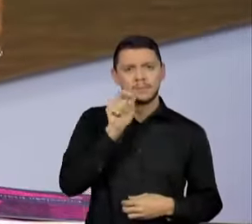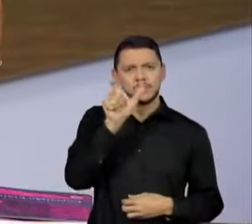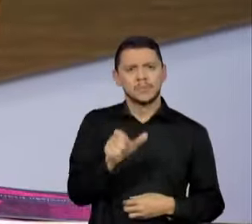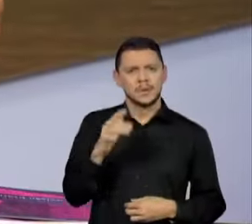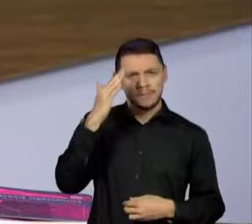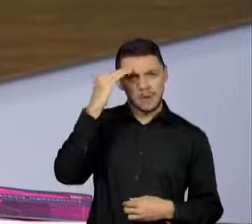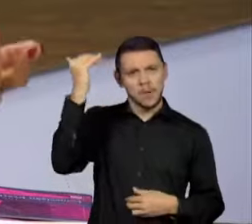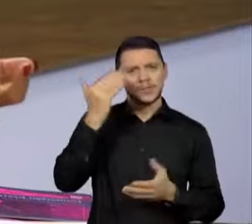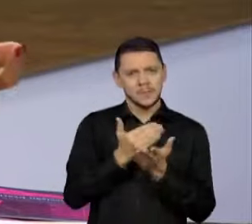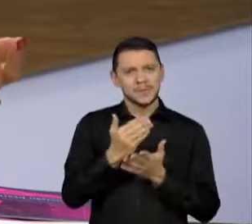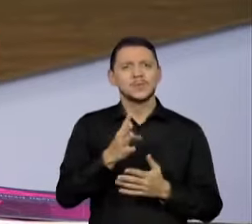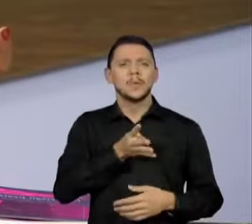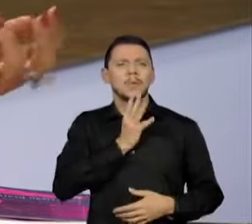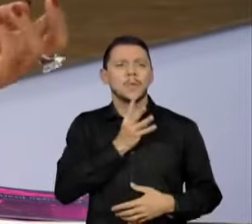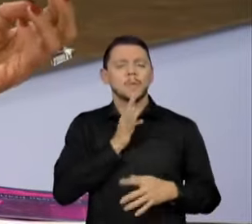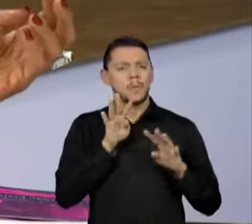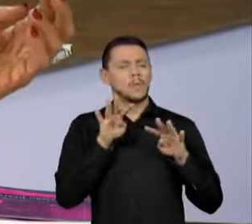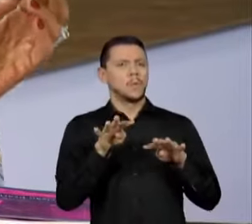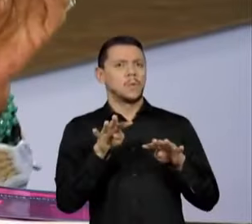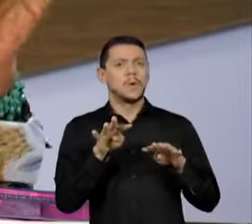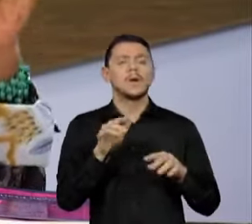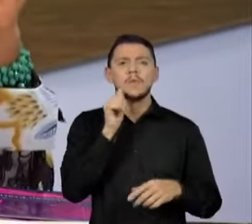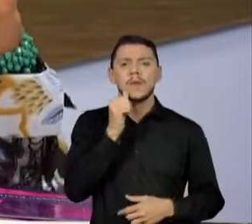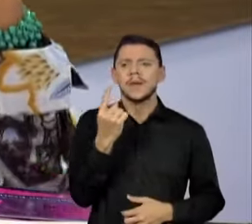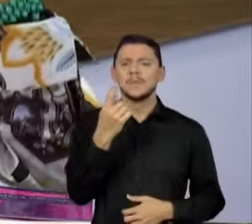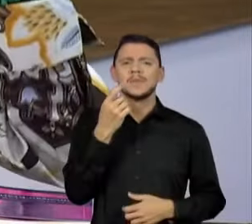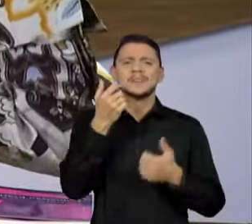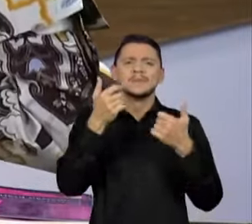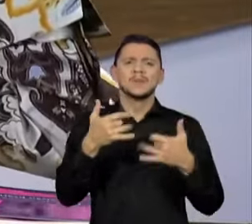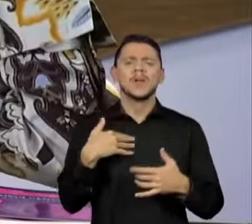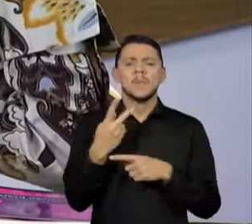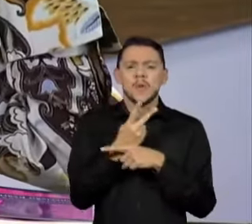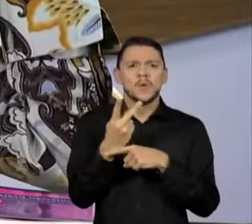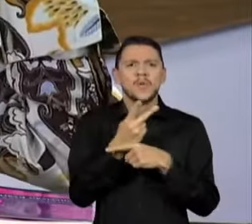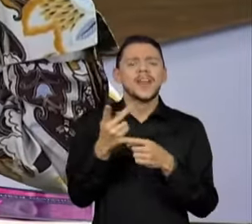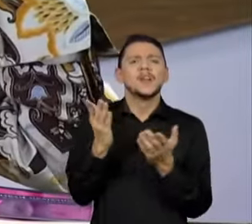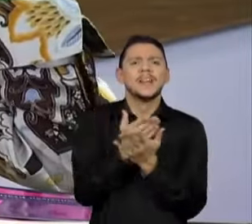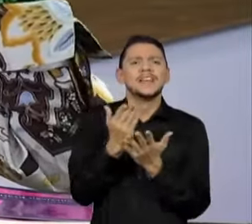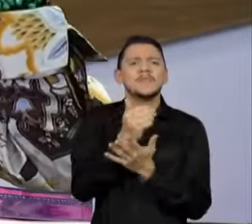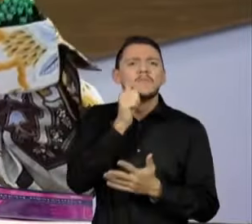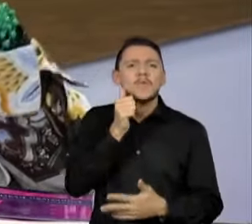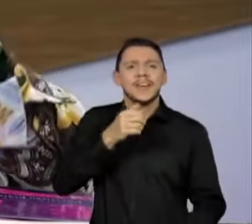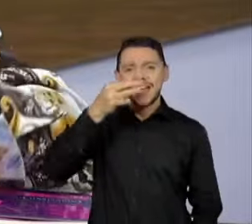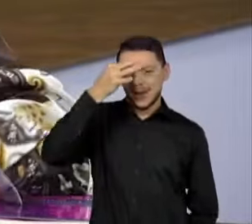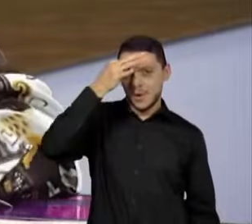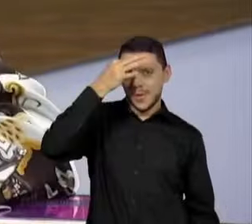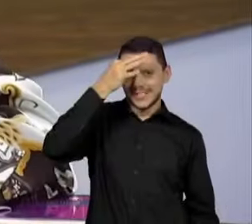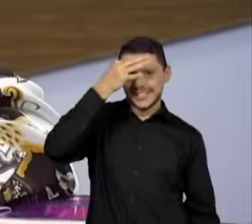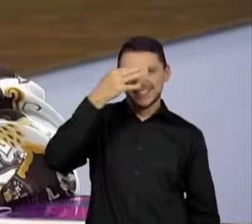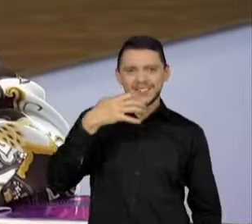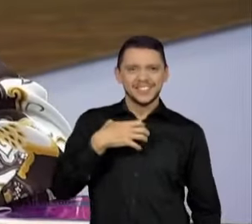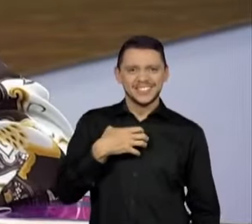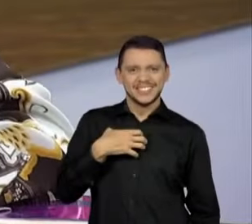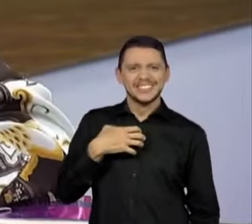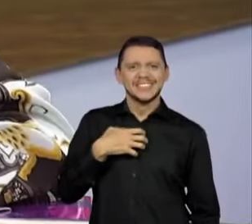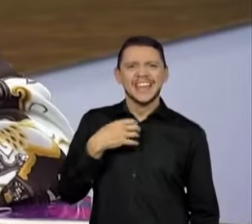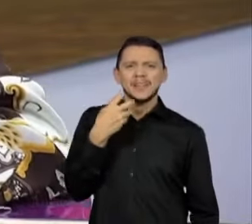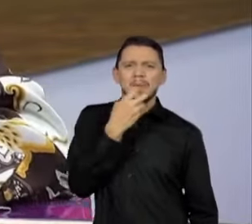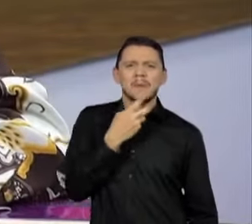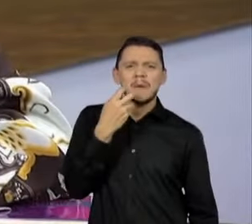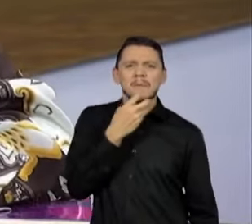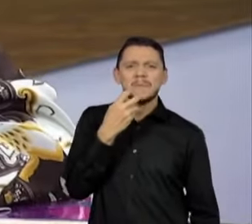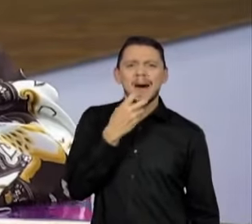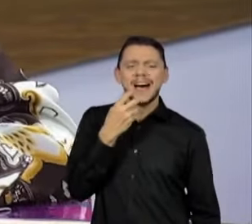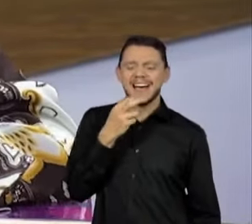conhecida, falaram para mim assim, uma mulher falou para mim assim, estou procurando o livro de Conceição Evaristo. Eu falei, Evaristo? Ela